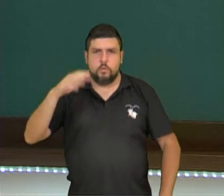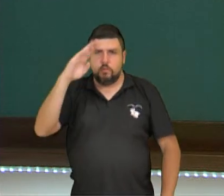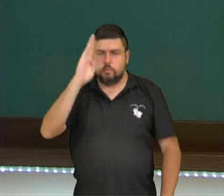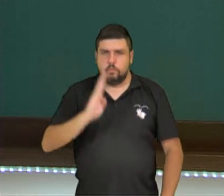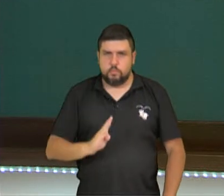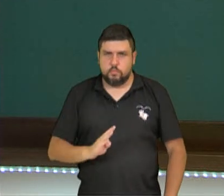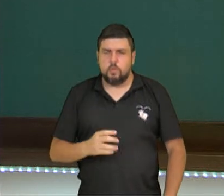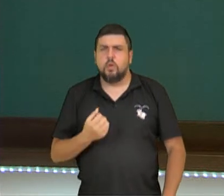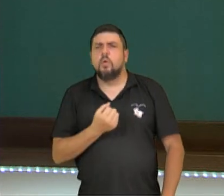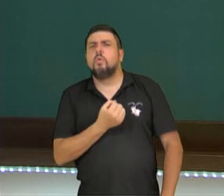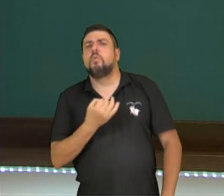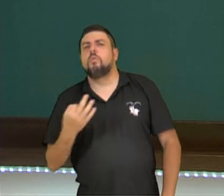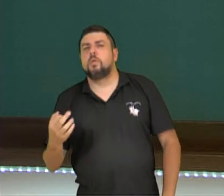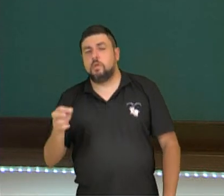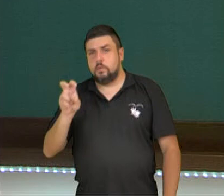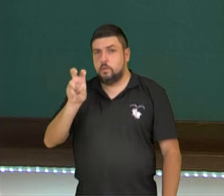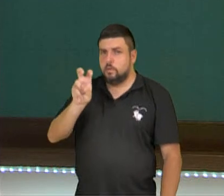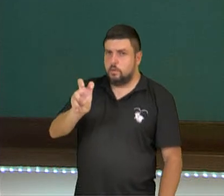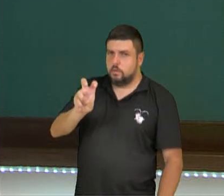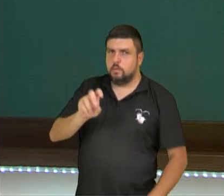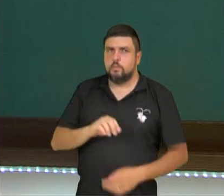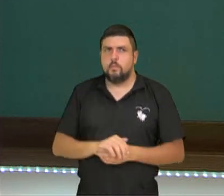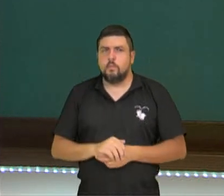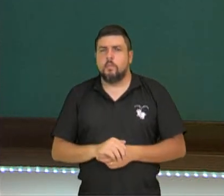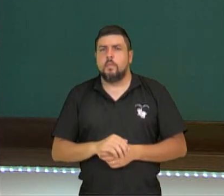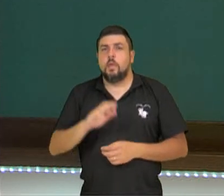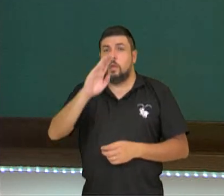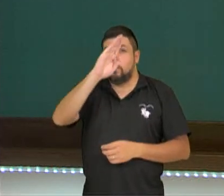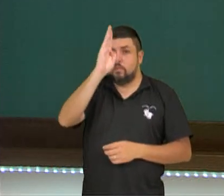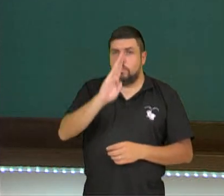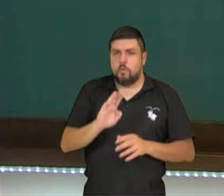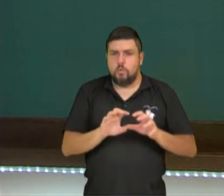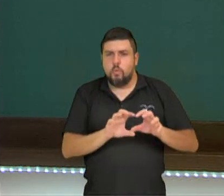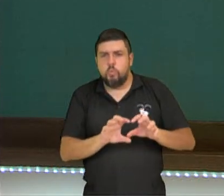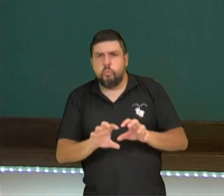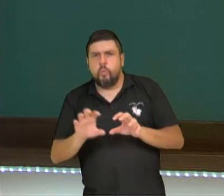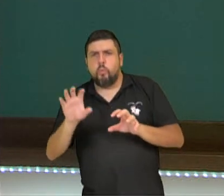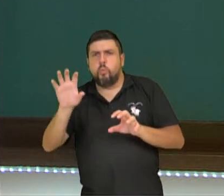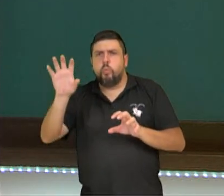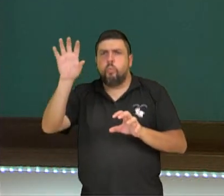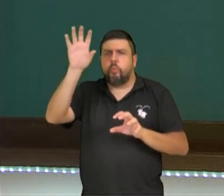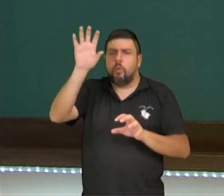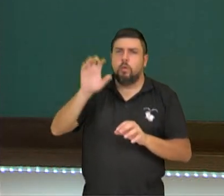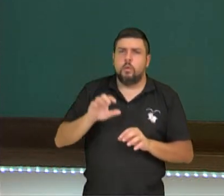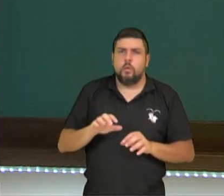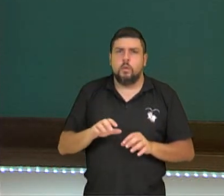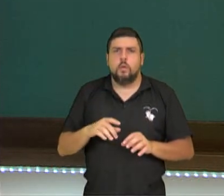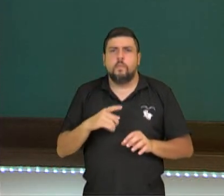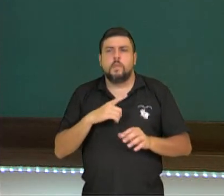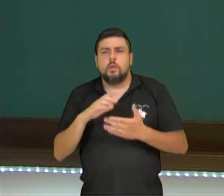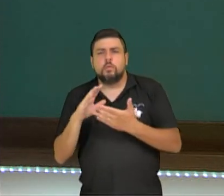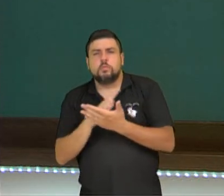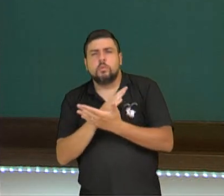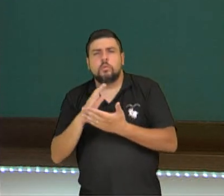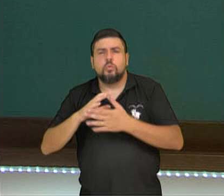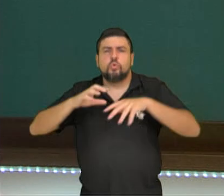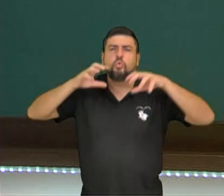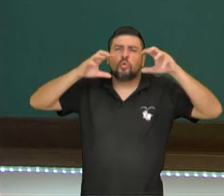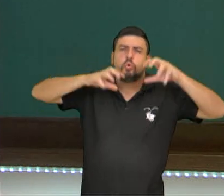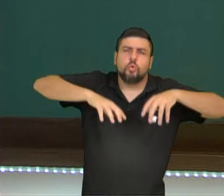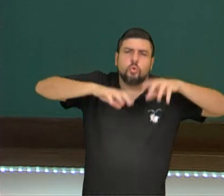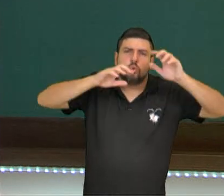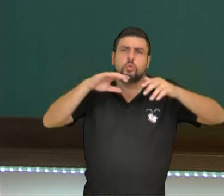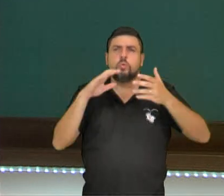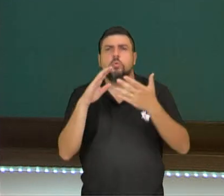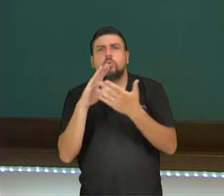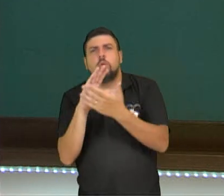no total, e a partir da atuação delas é que nós vamos ter as áreas mais chuvosas, menos chuvosas, áreas